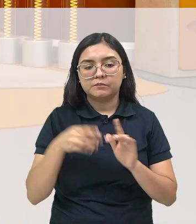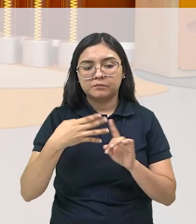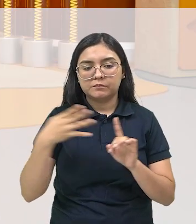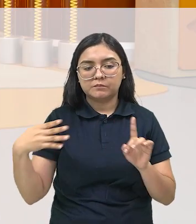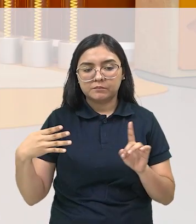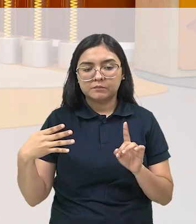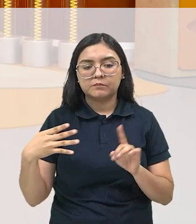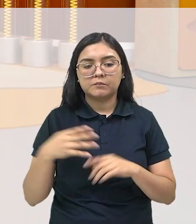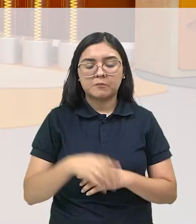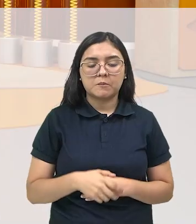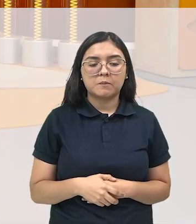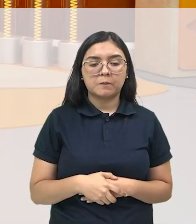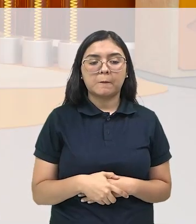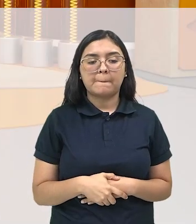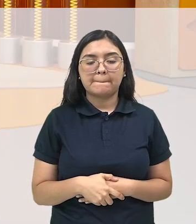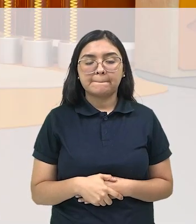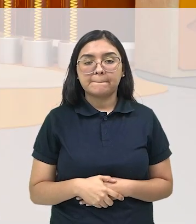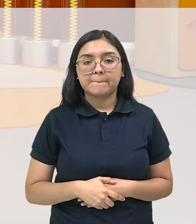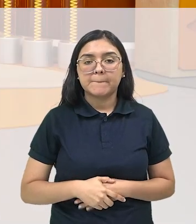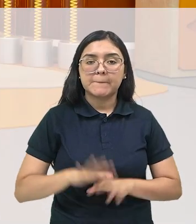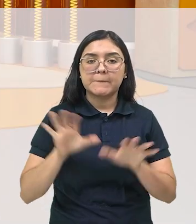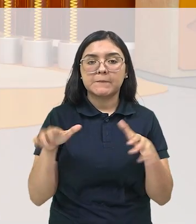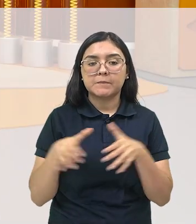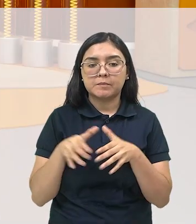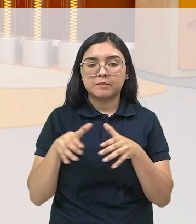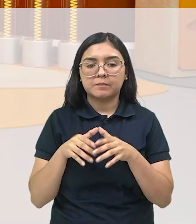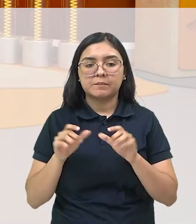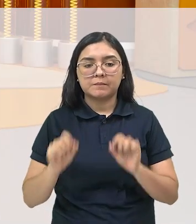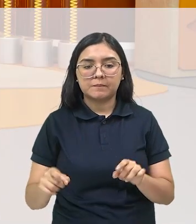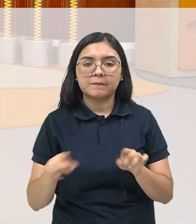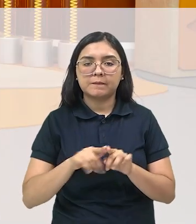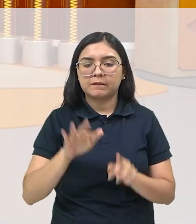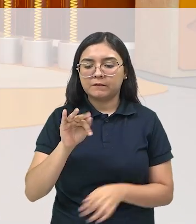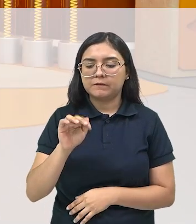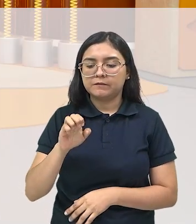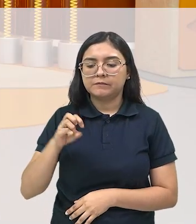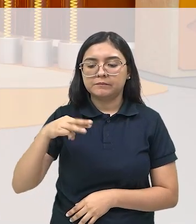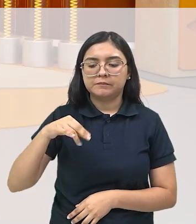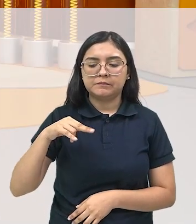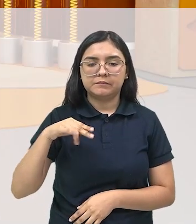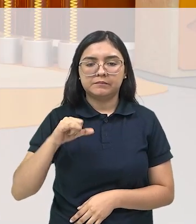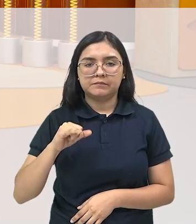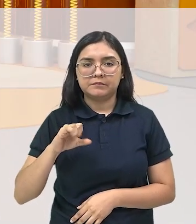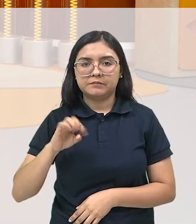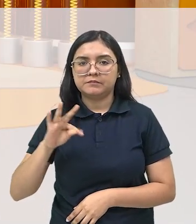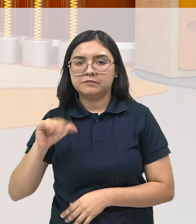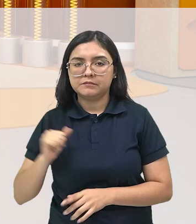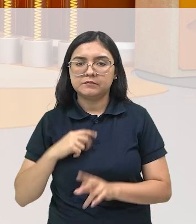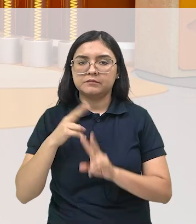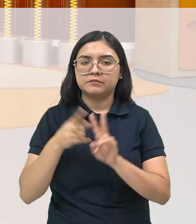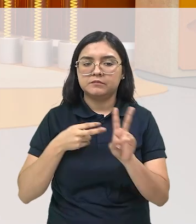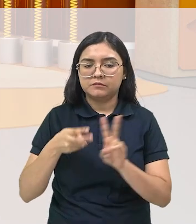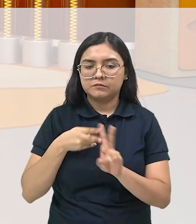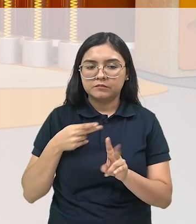que ia mais, né, os movimentos feministas, os movimentos indigenistas, os